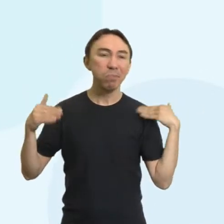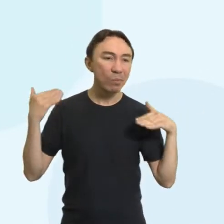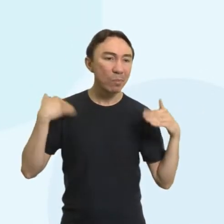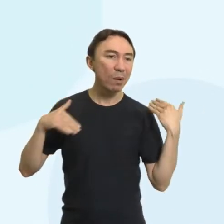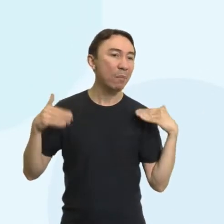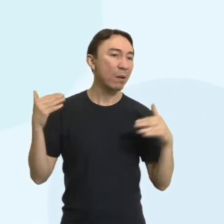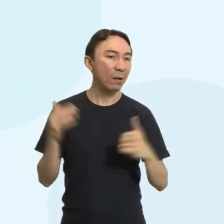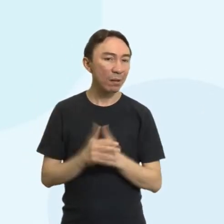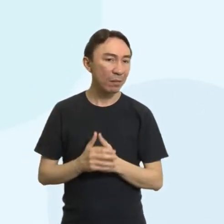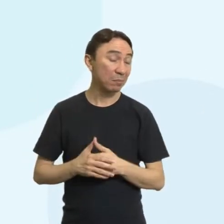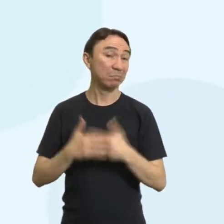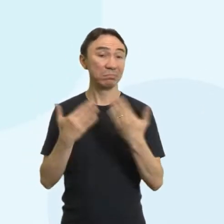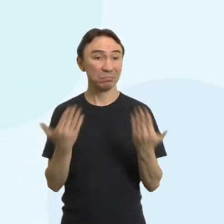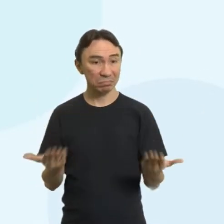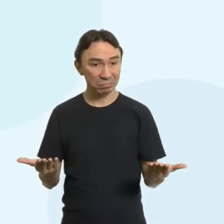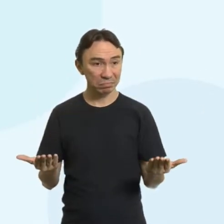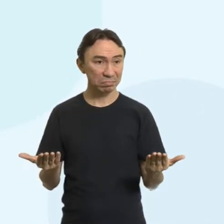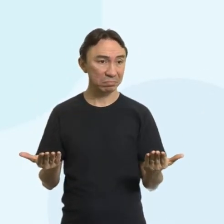A prática de